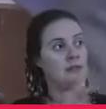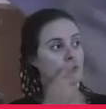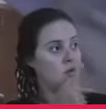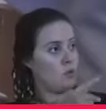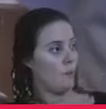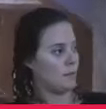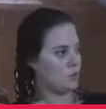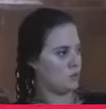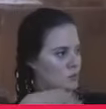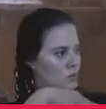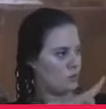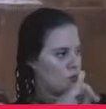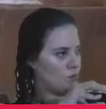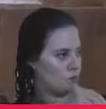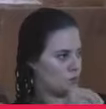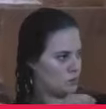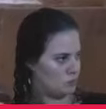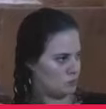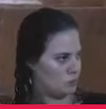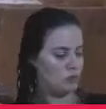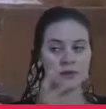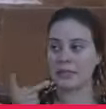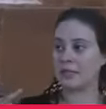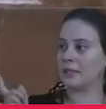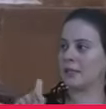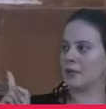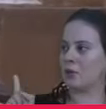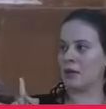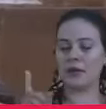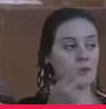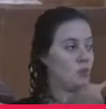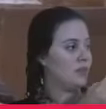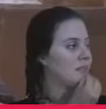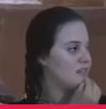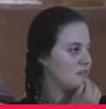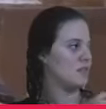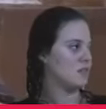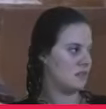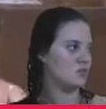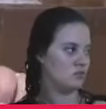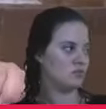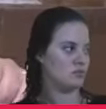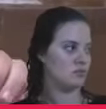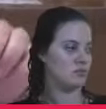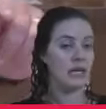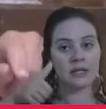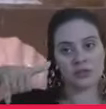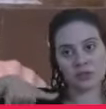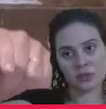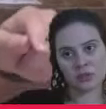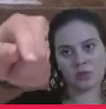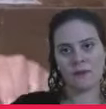moço está aí com o senhor eu disse não ele deveria estar e desligou o telefone nesse momento